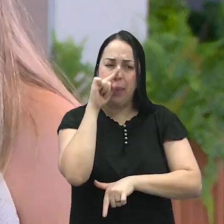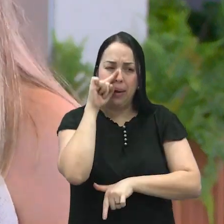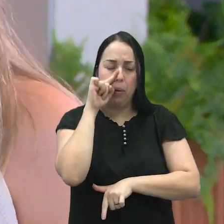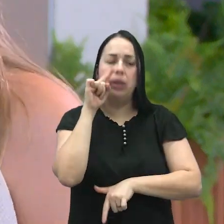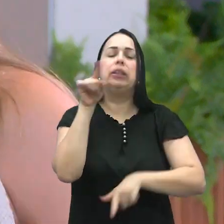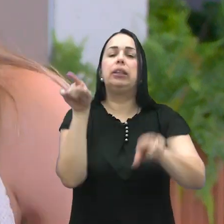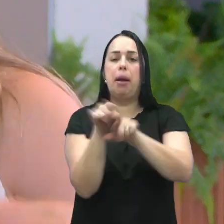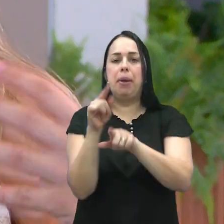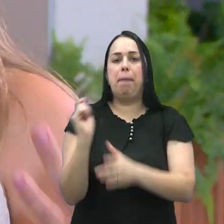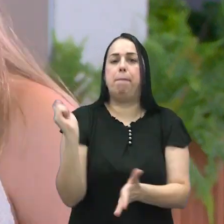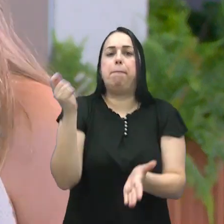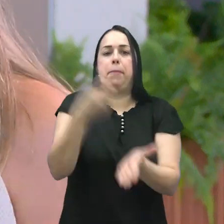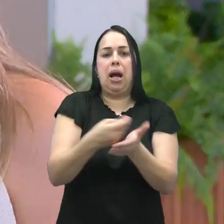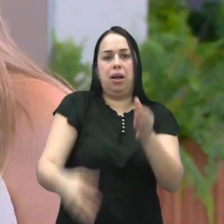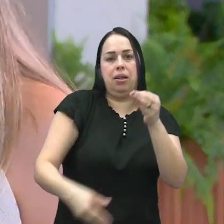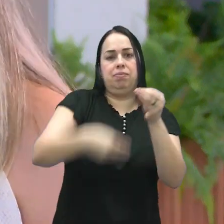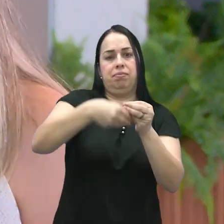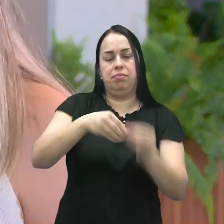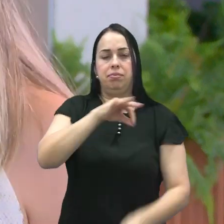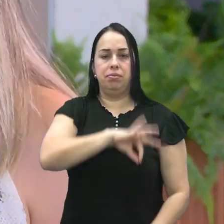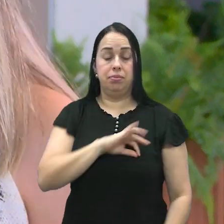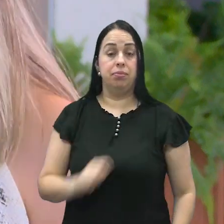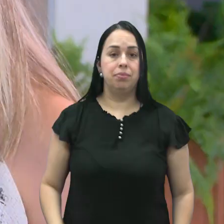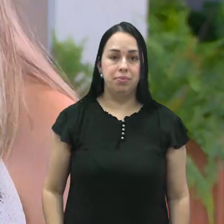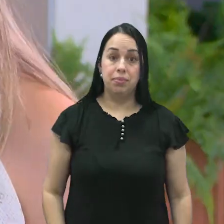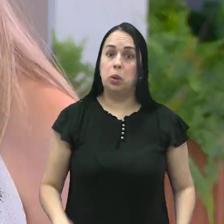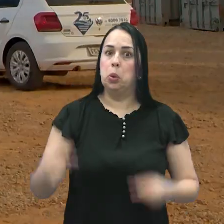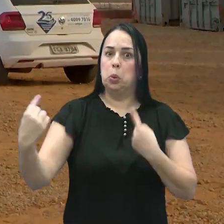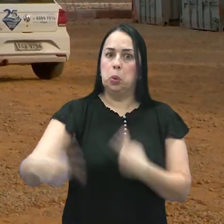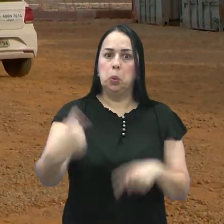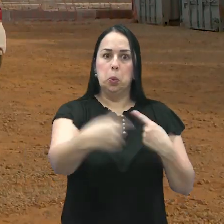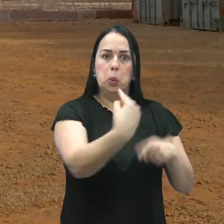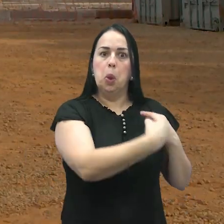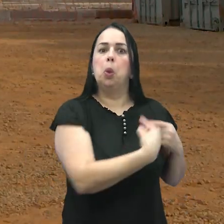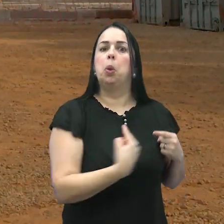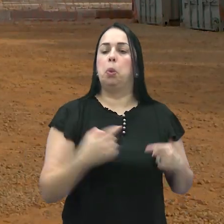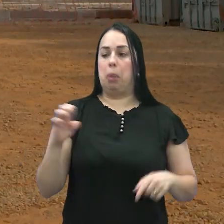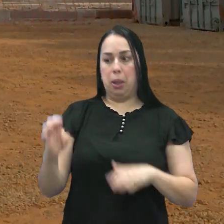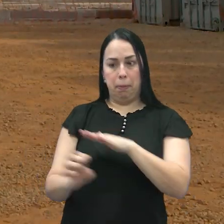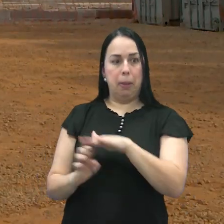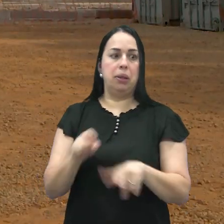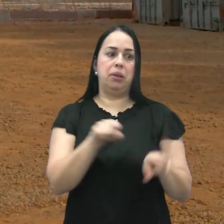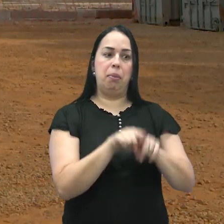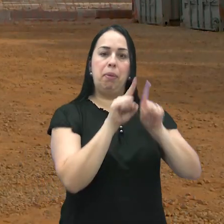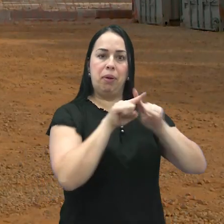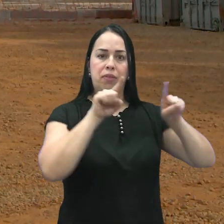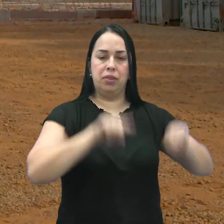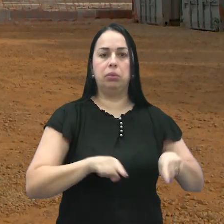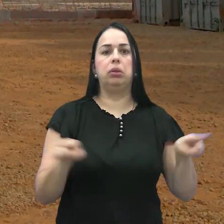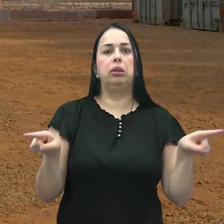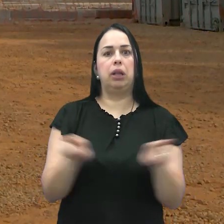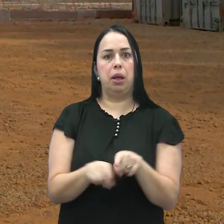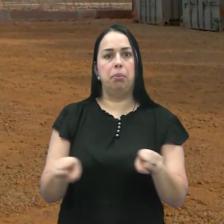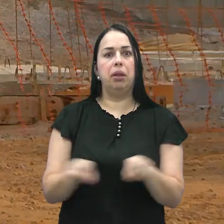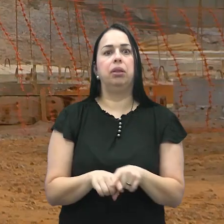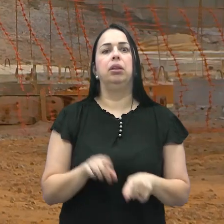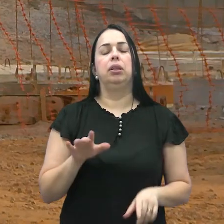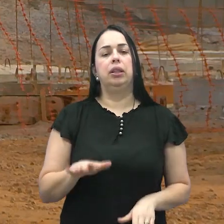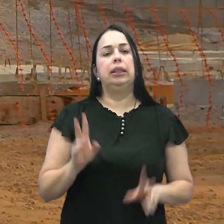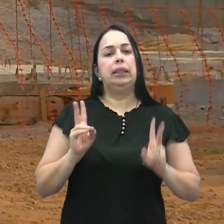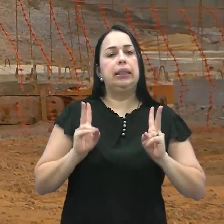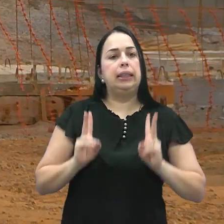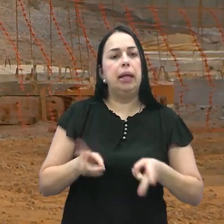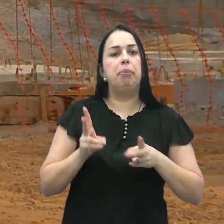também vai ser submetido ao pagamento do adicional ao empregado. E os desafios para empregadores e trabalhadores